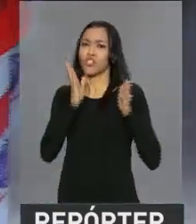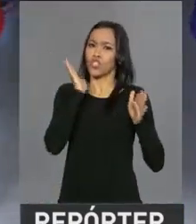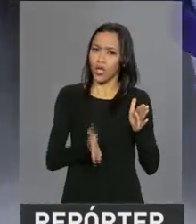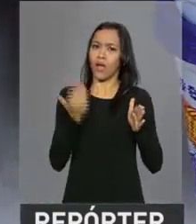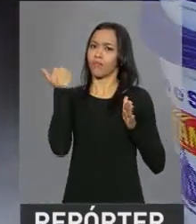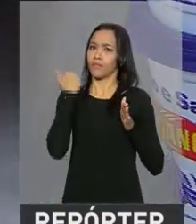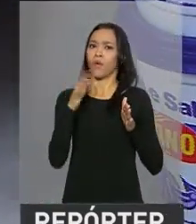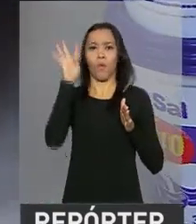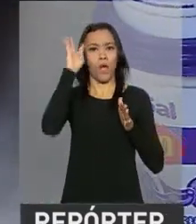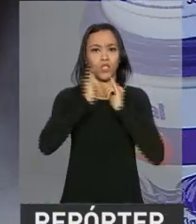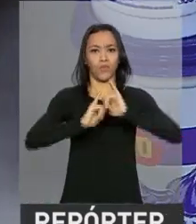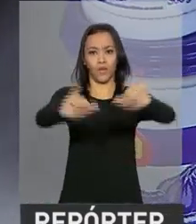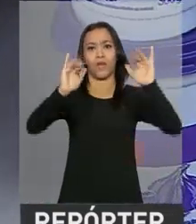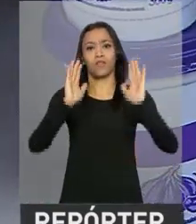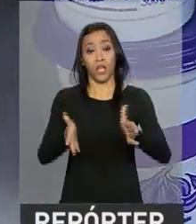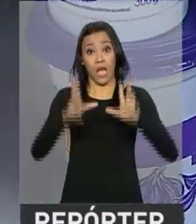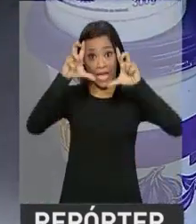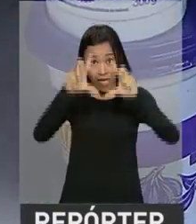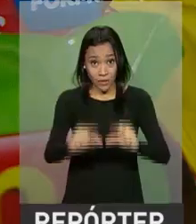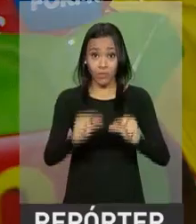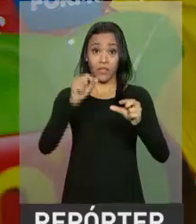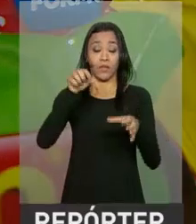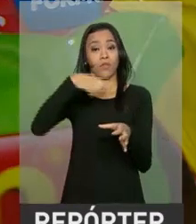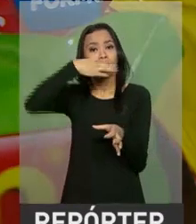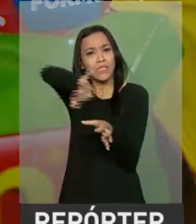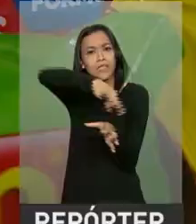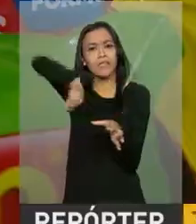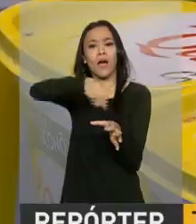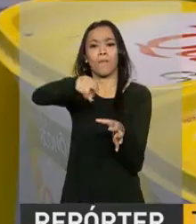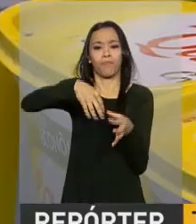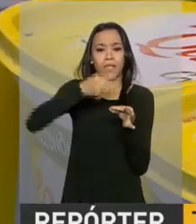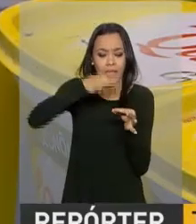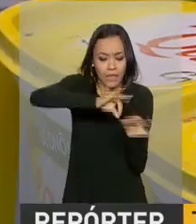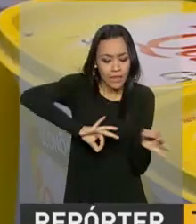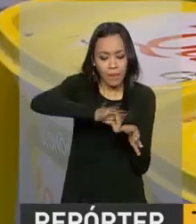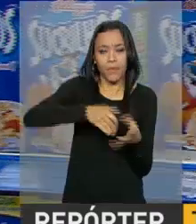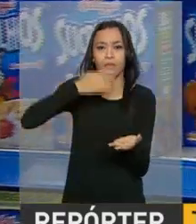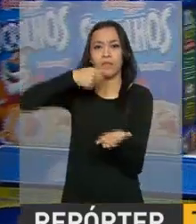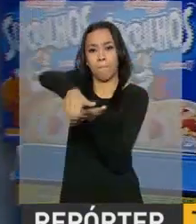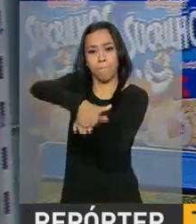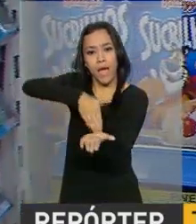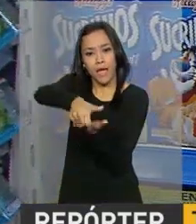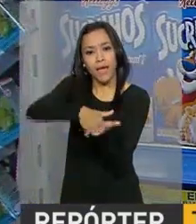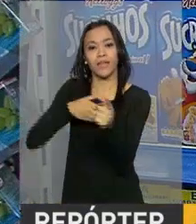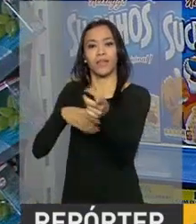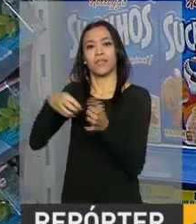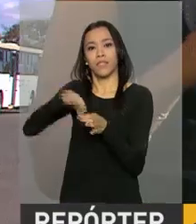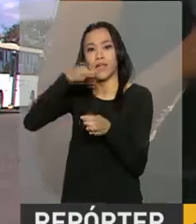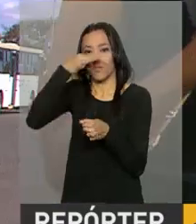nesta quarta-feira as maiores reduções de sódio foram nos tempeiros nas margarinas e cereais